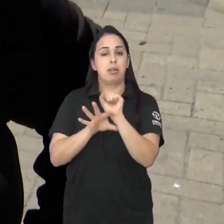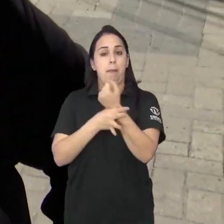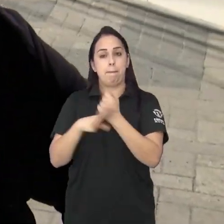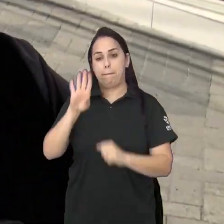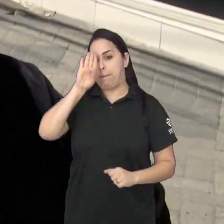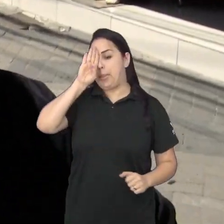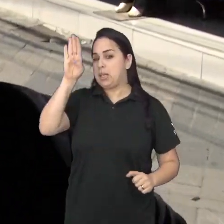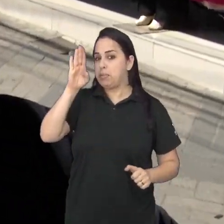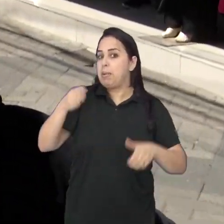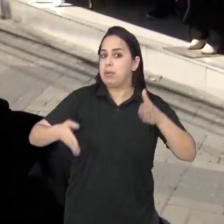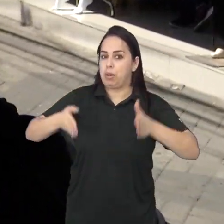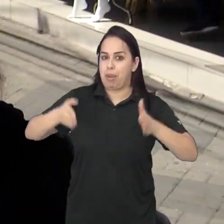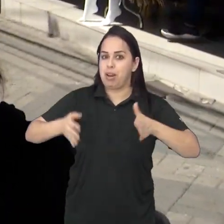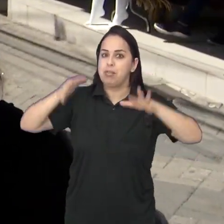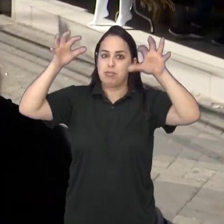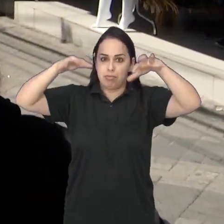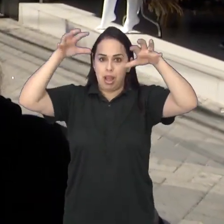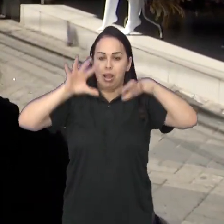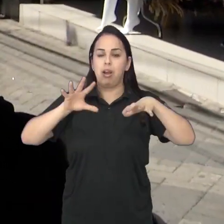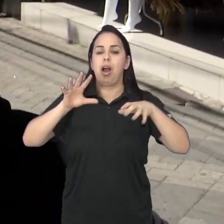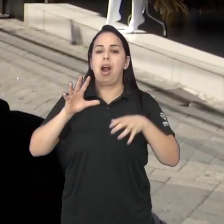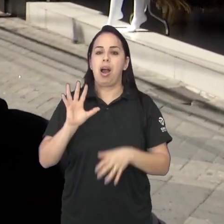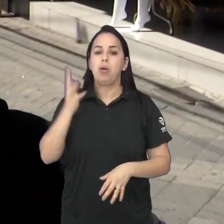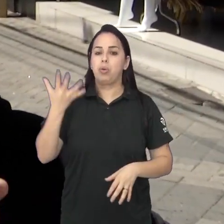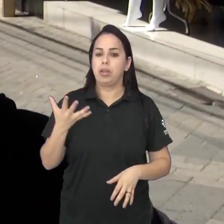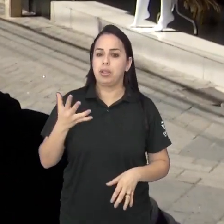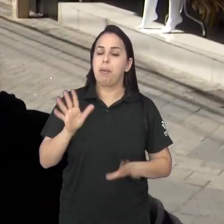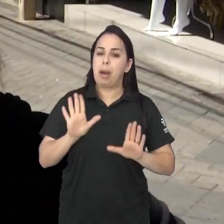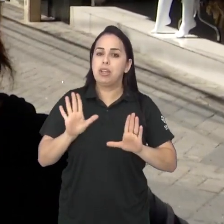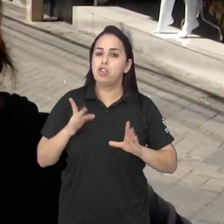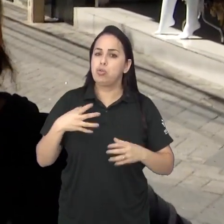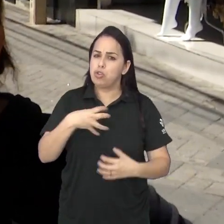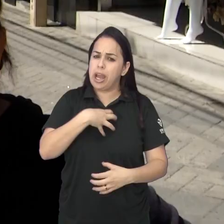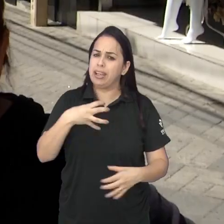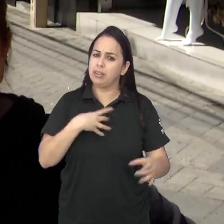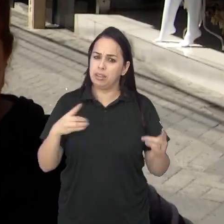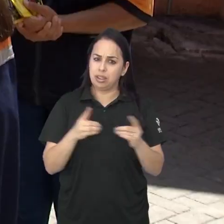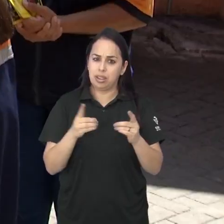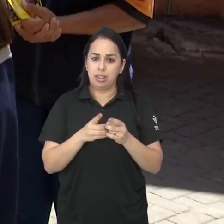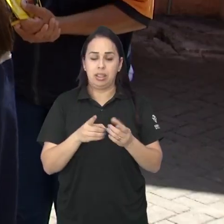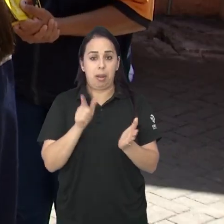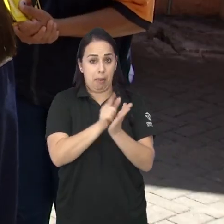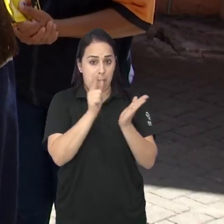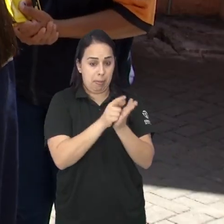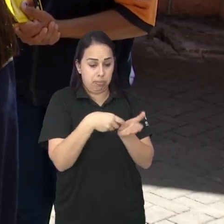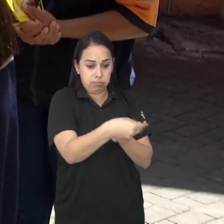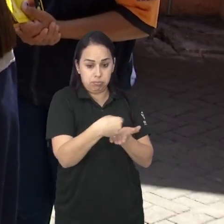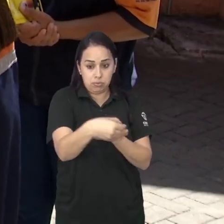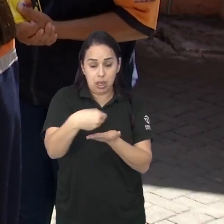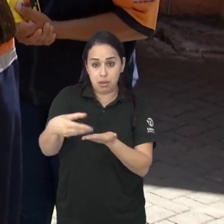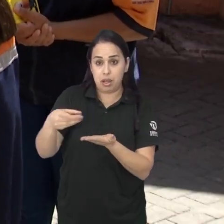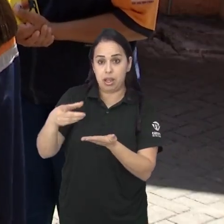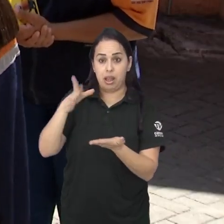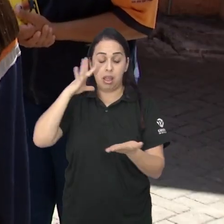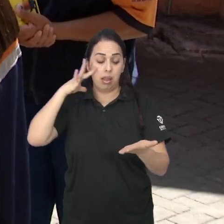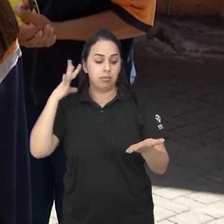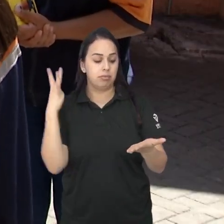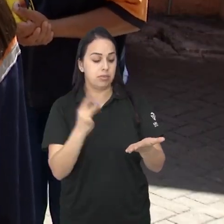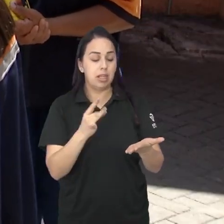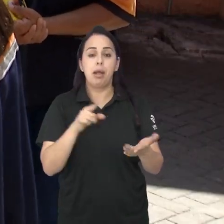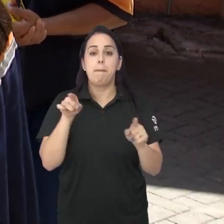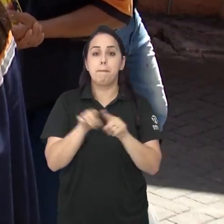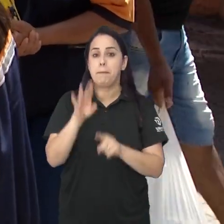segurança, principalmente nesse período de chuvas e de uma forma bem didática, viu? Entregaram até uma cartilha, o que